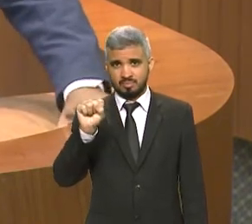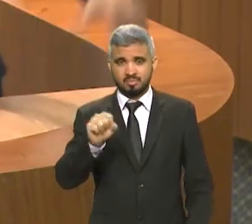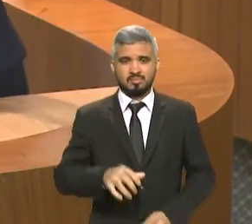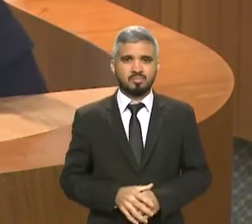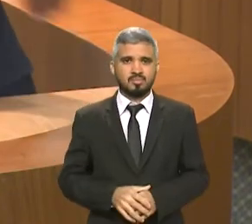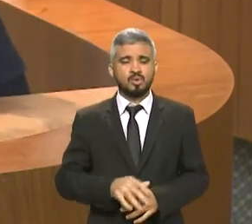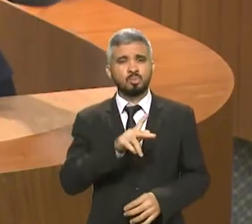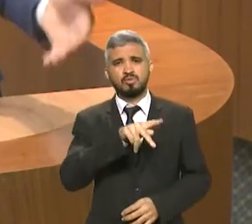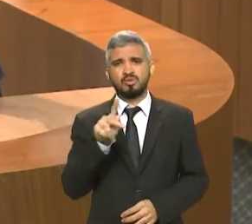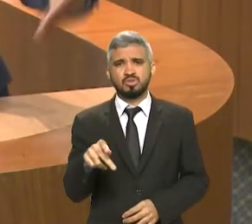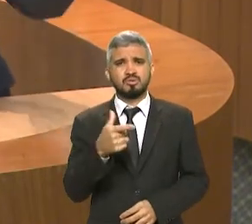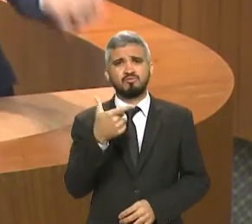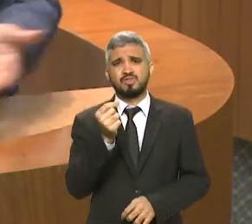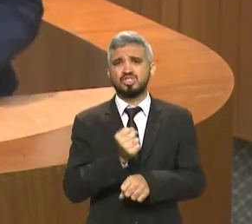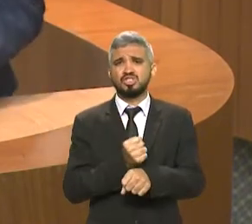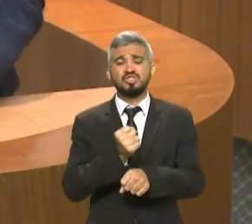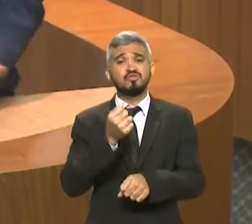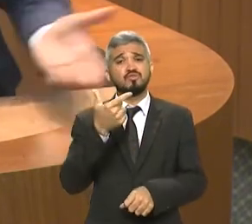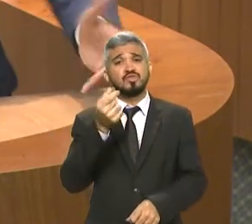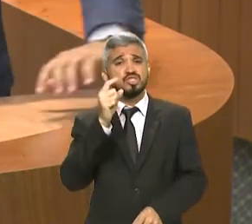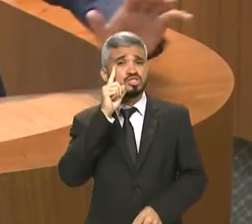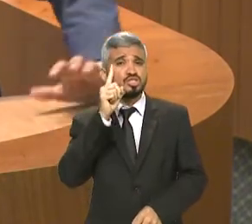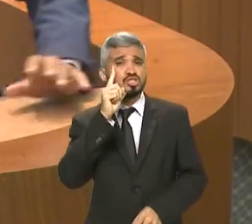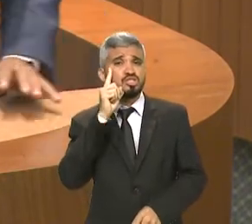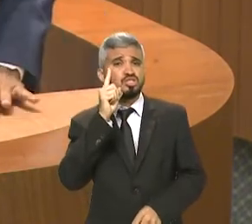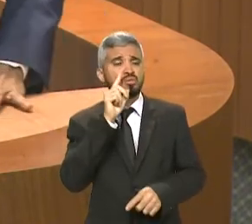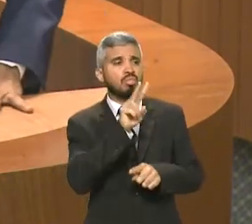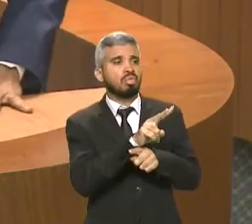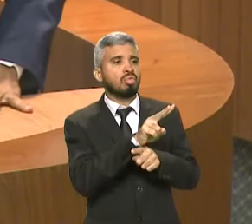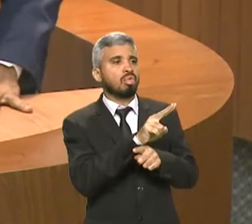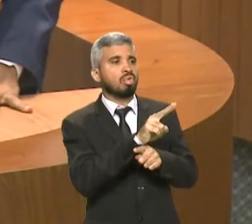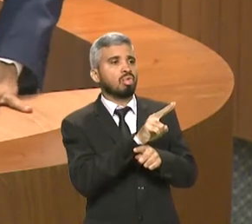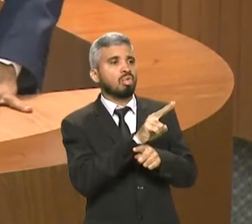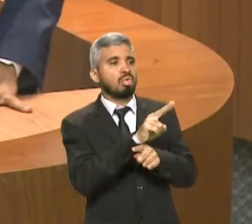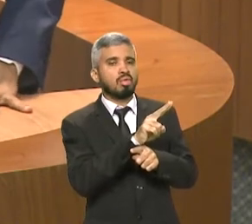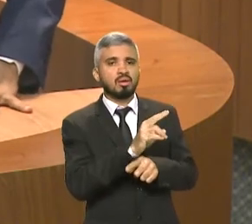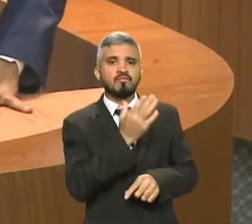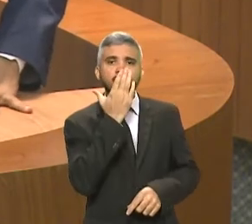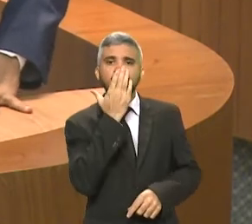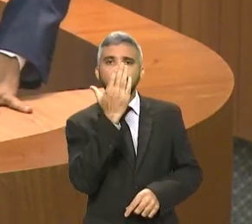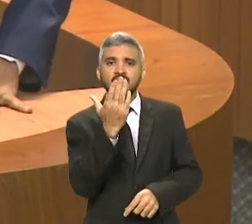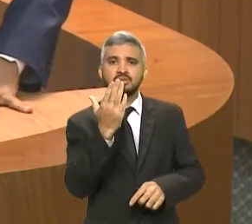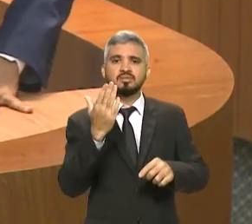da prefeitura. Eu estive lá na porta da prefeitura dando apoio aos professores.